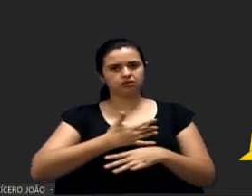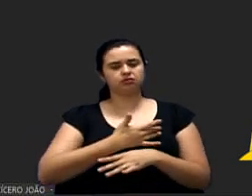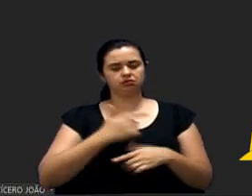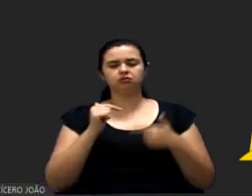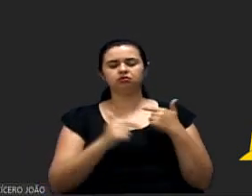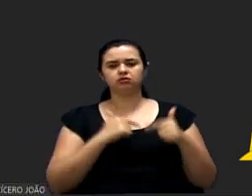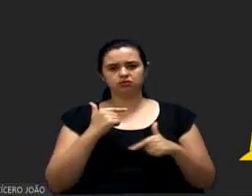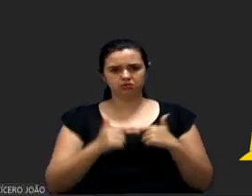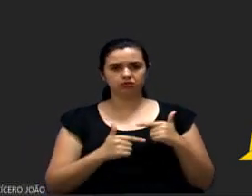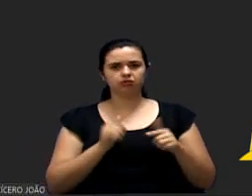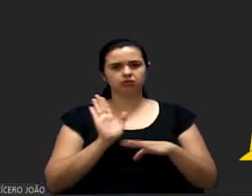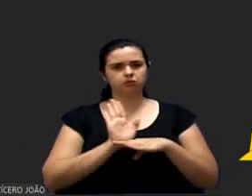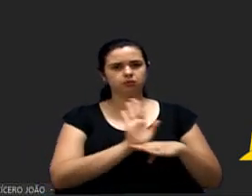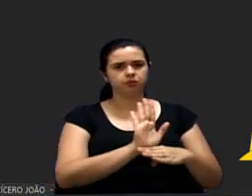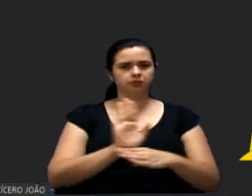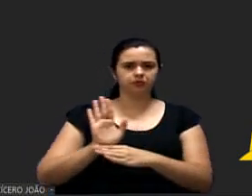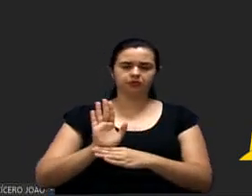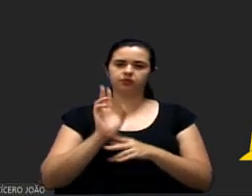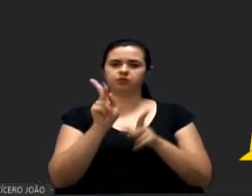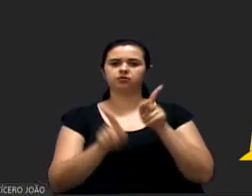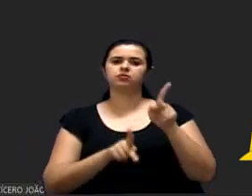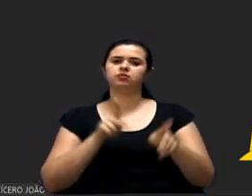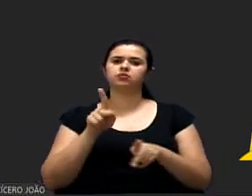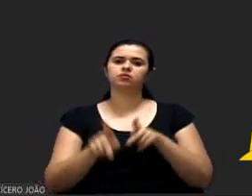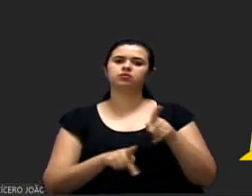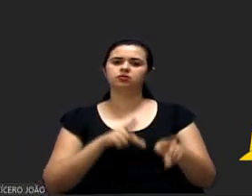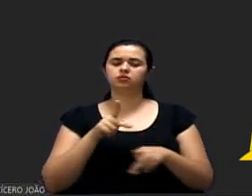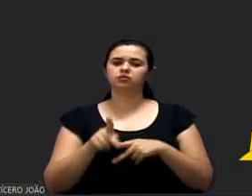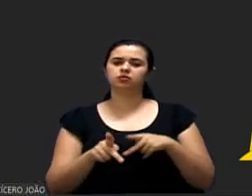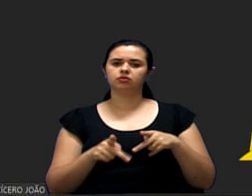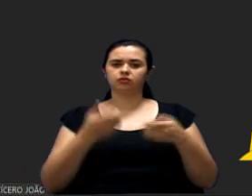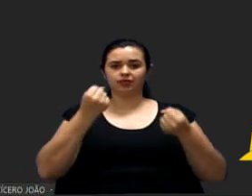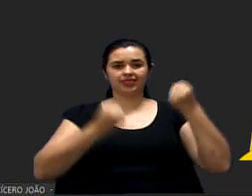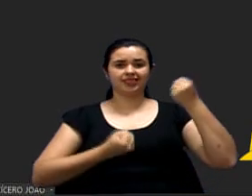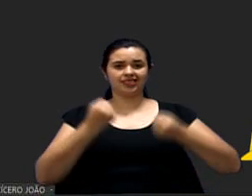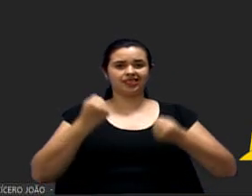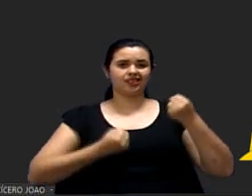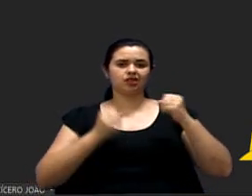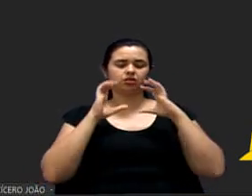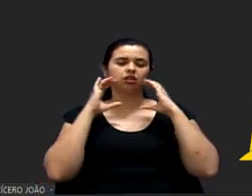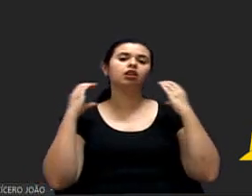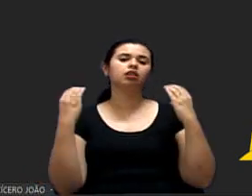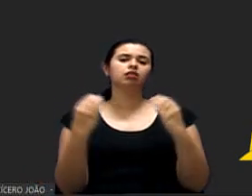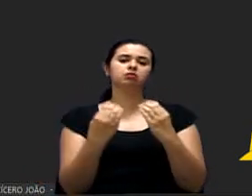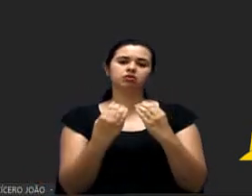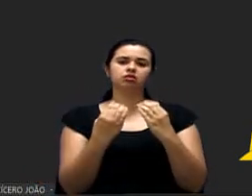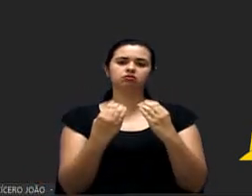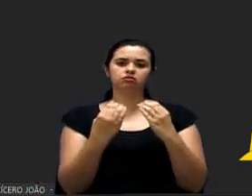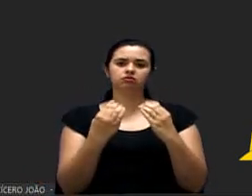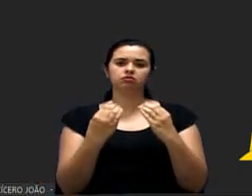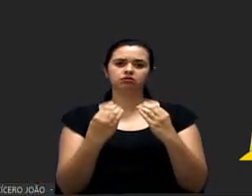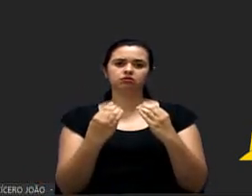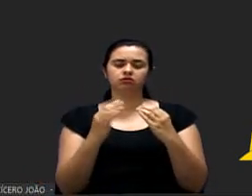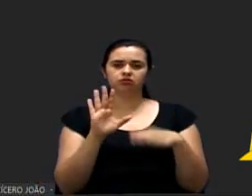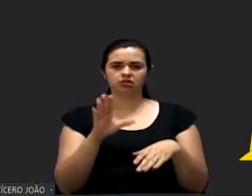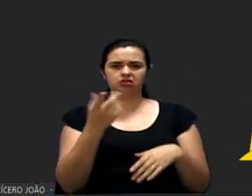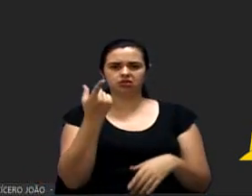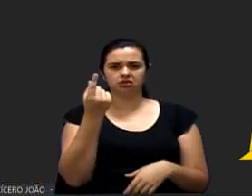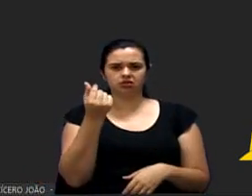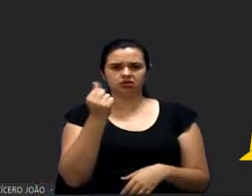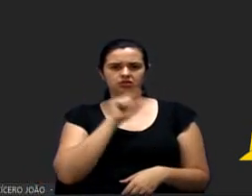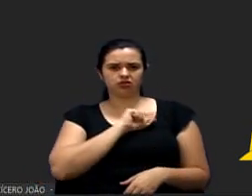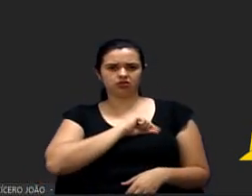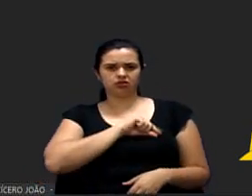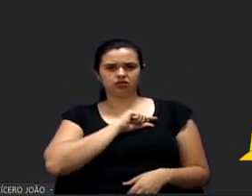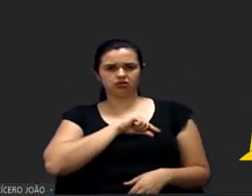a população com o veículo da Câmara. E para trabalhar, não recebo salário, recebo muito bem